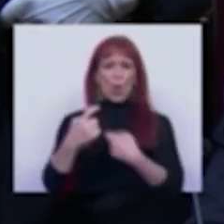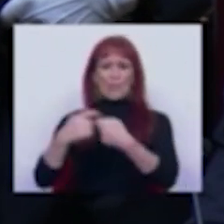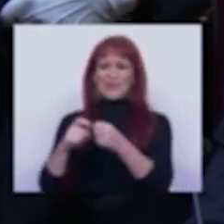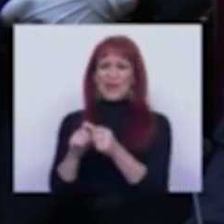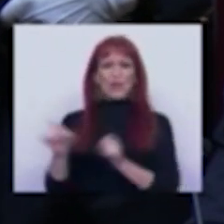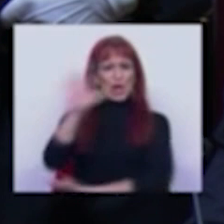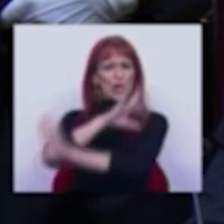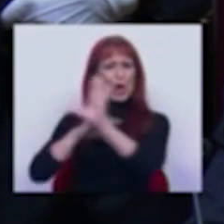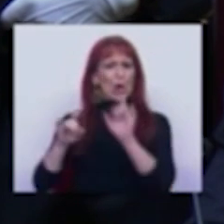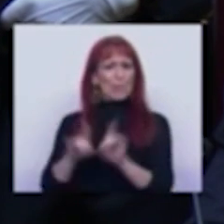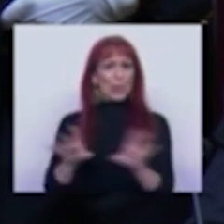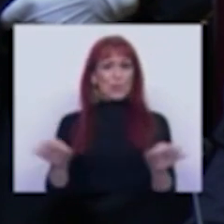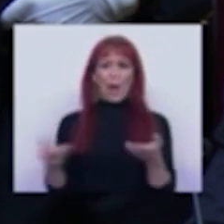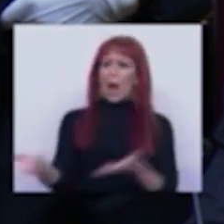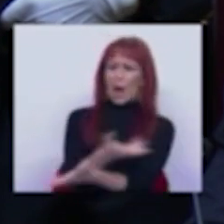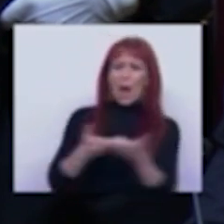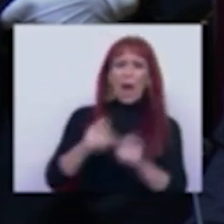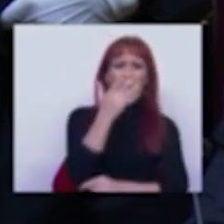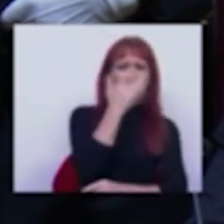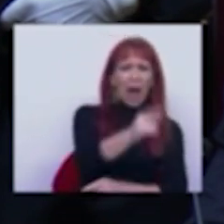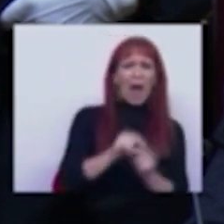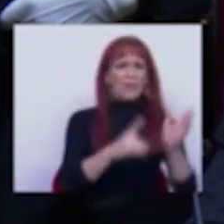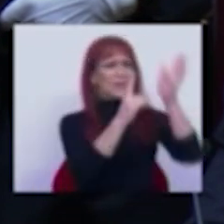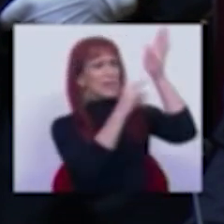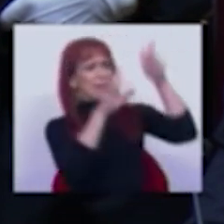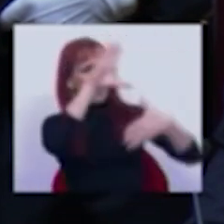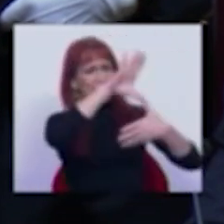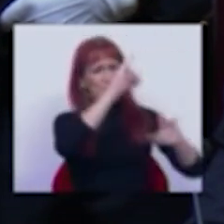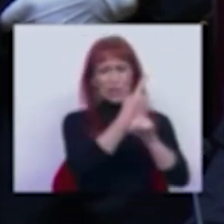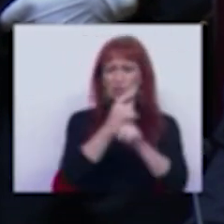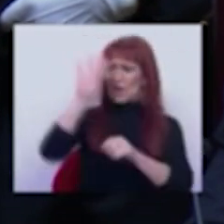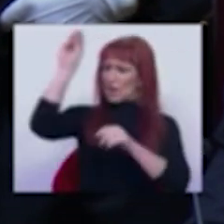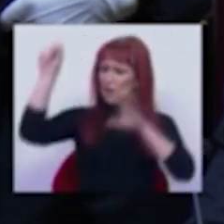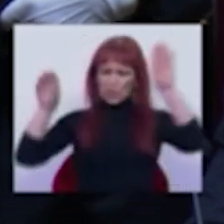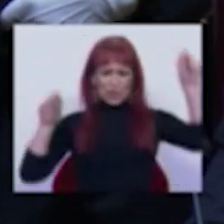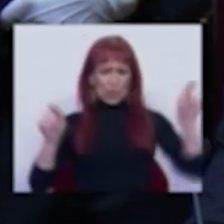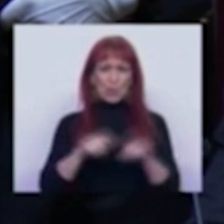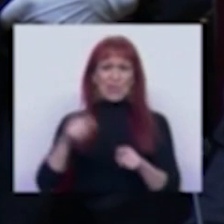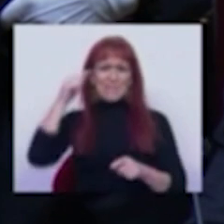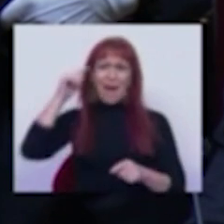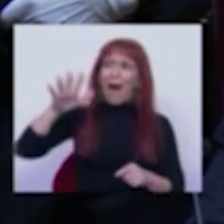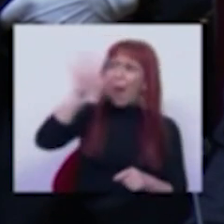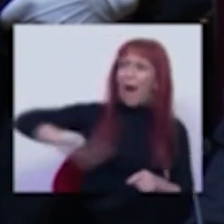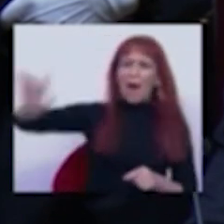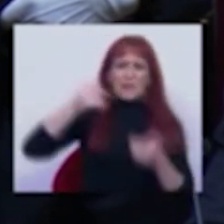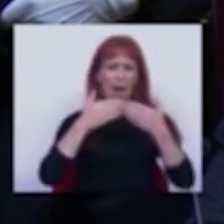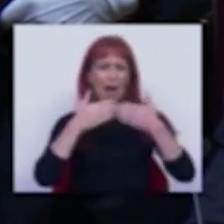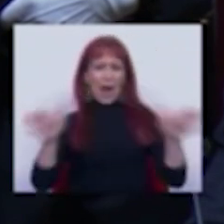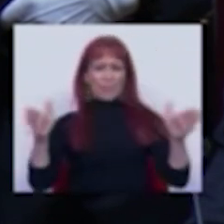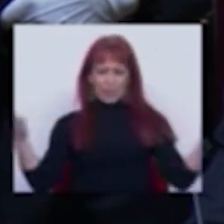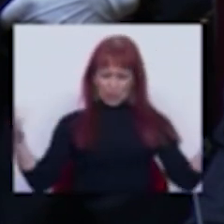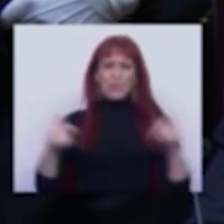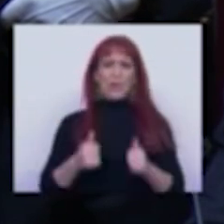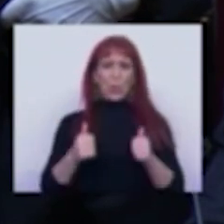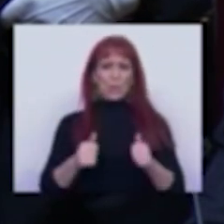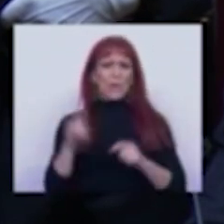parceiros europeus, como na relação com a África, as Américas e as várias regiões da Ásia, essa abertura é um